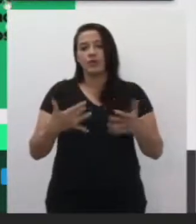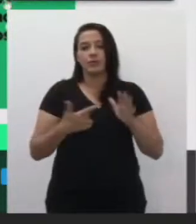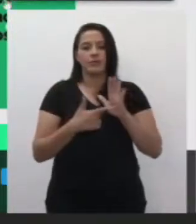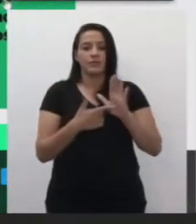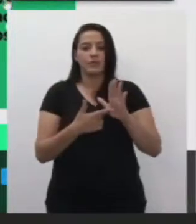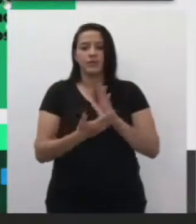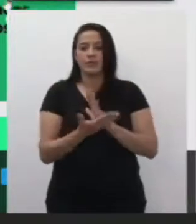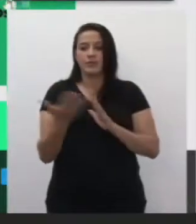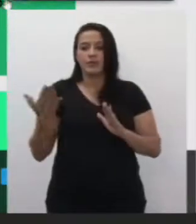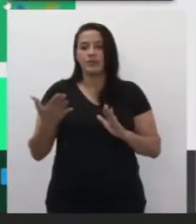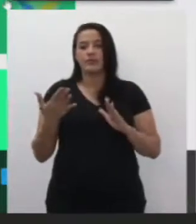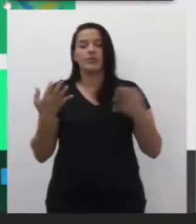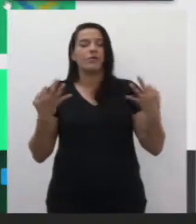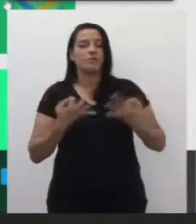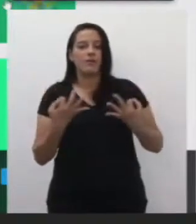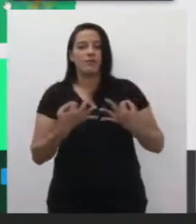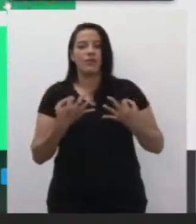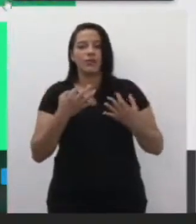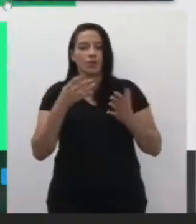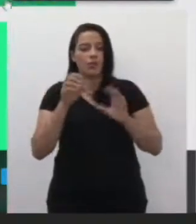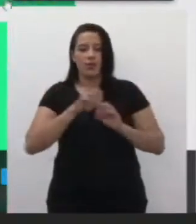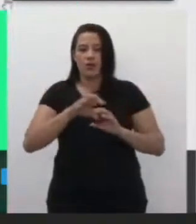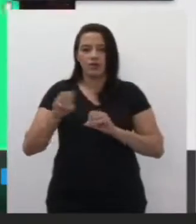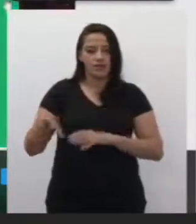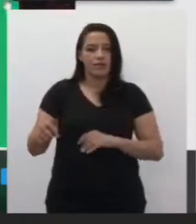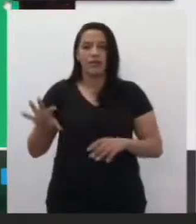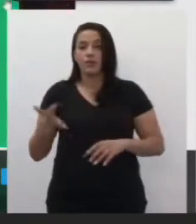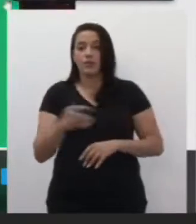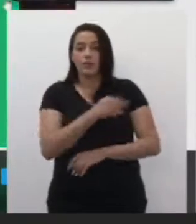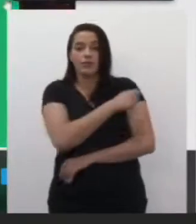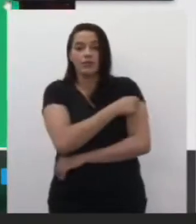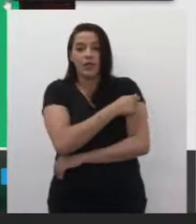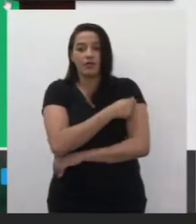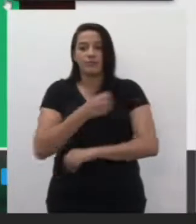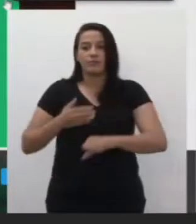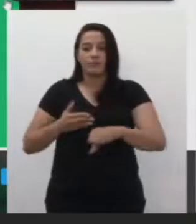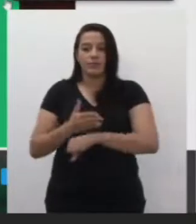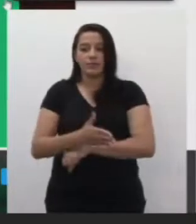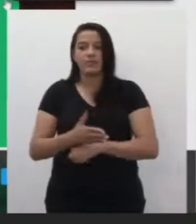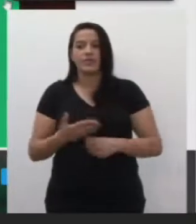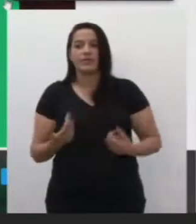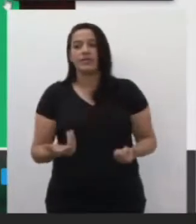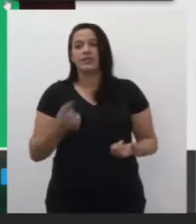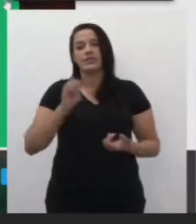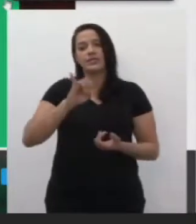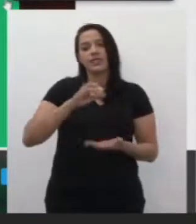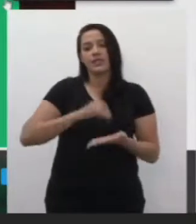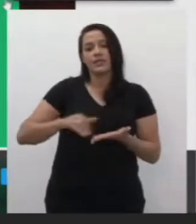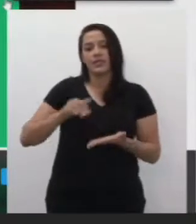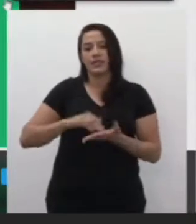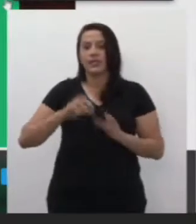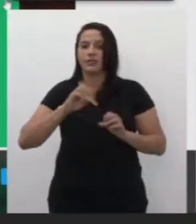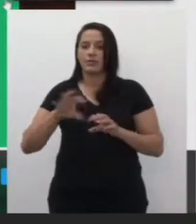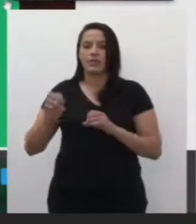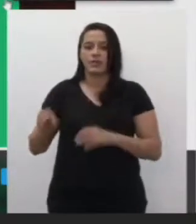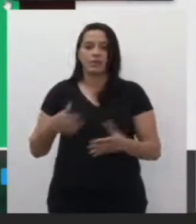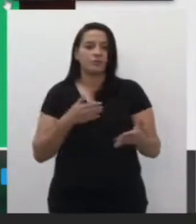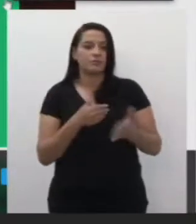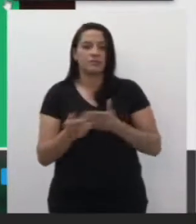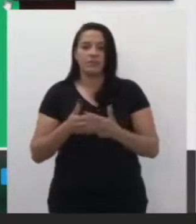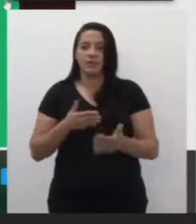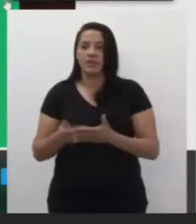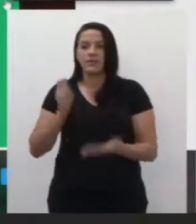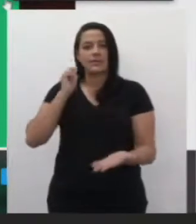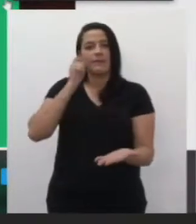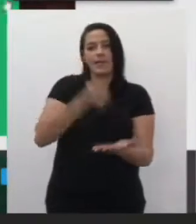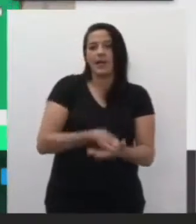Estudo Perfeito, mas isso é gratuito e é para todos os alunos, né? Para todo mundo, independente de ser Secretaria de Educação ou não, né? Independente de ser pagante ou